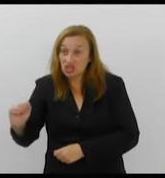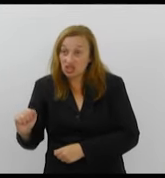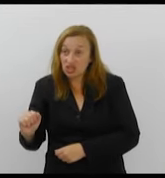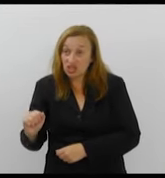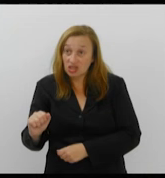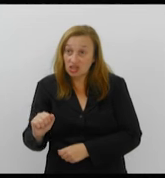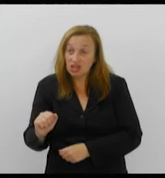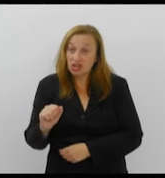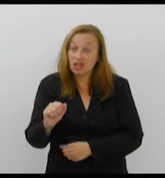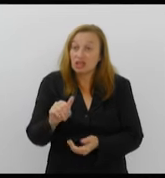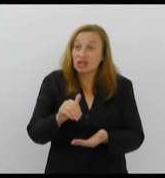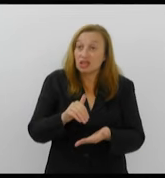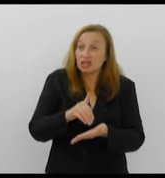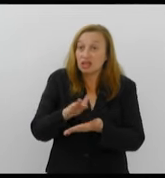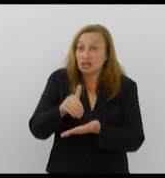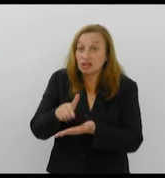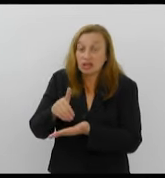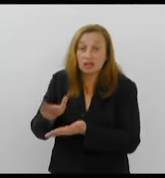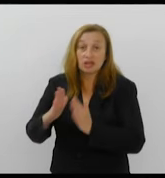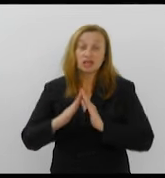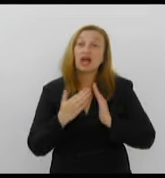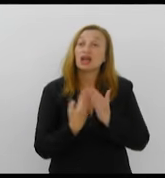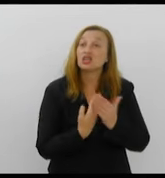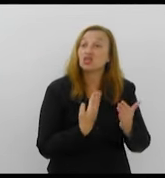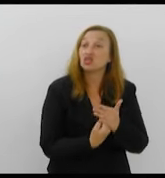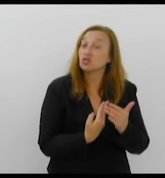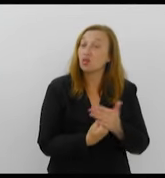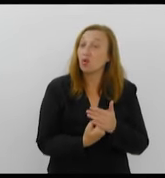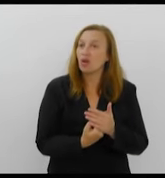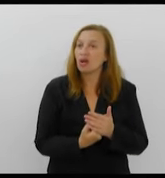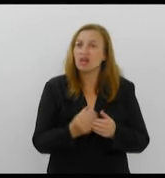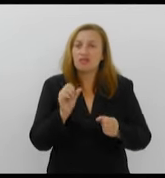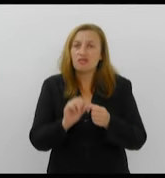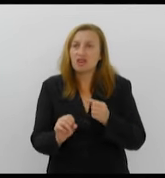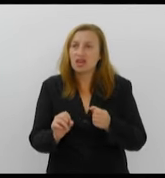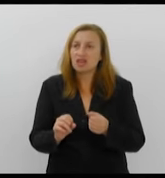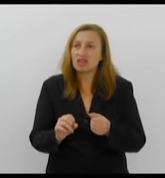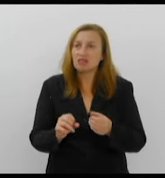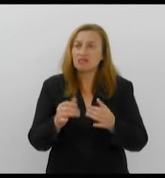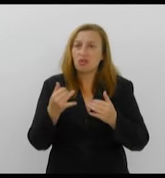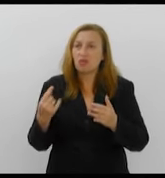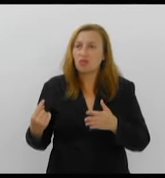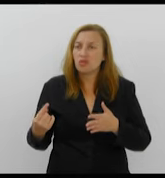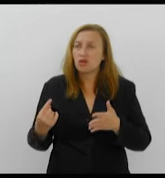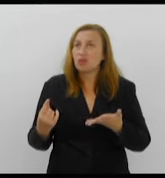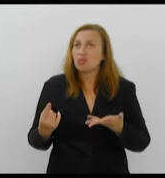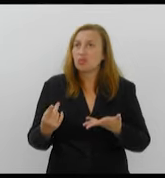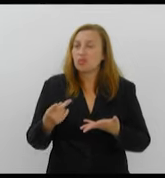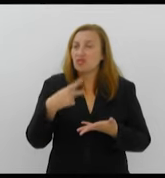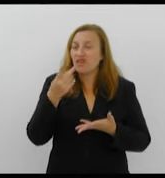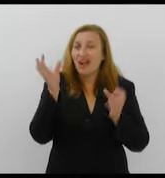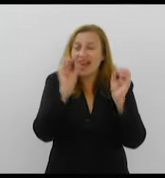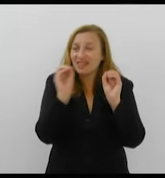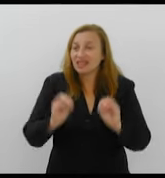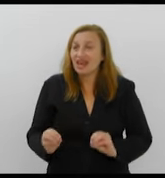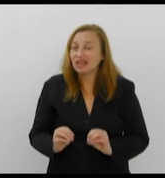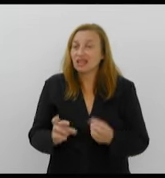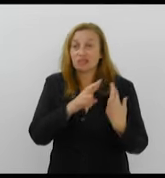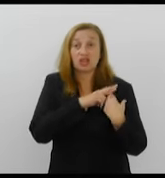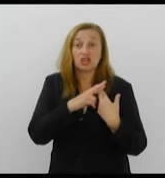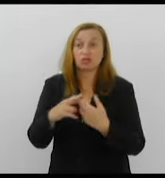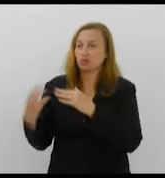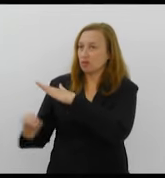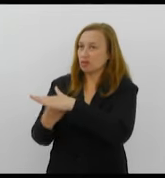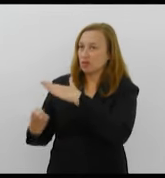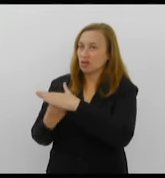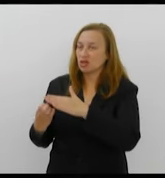quadro do pessoal das escolas foi realizado sem nenhuma justificativa por parte dessa empresa responsável,